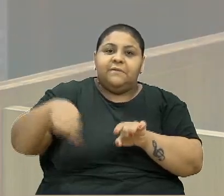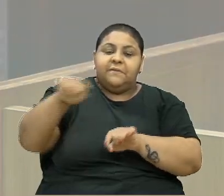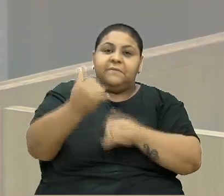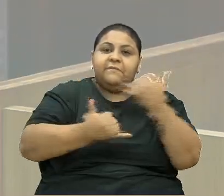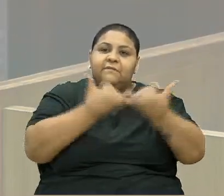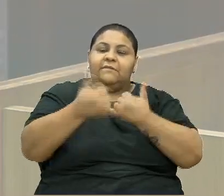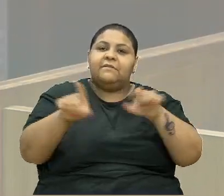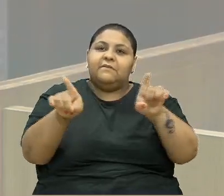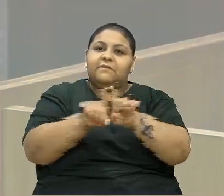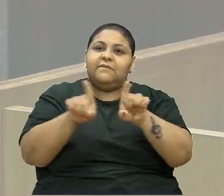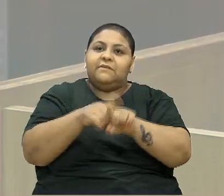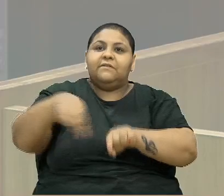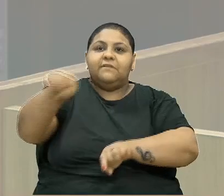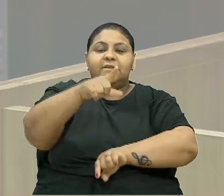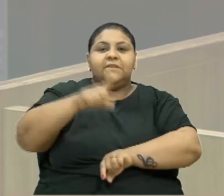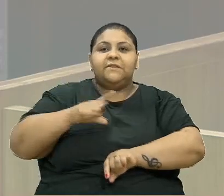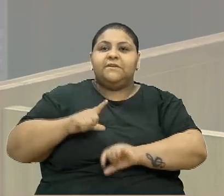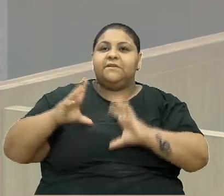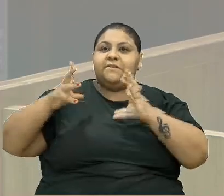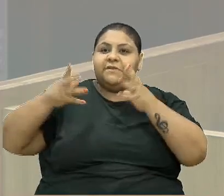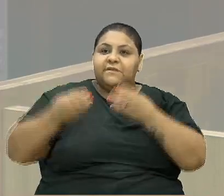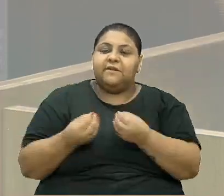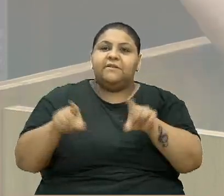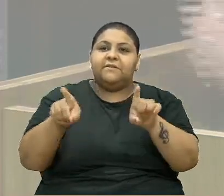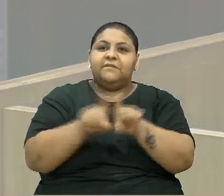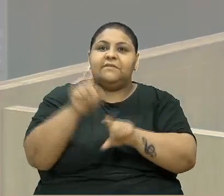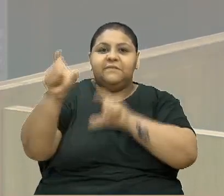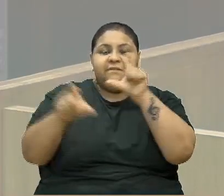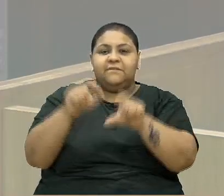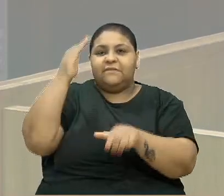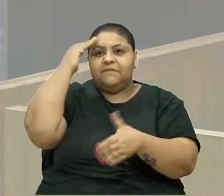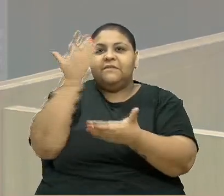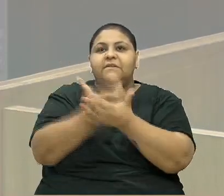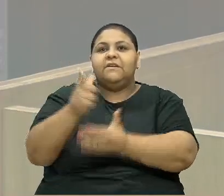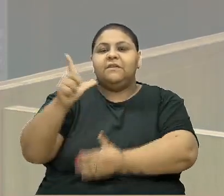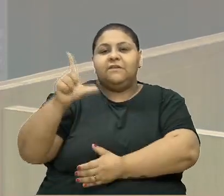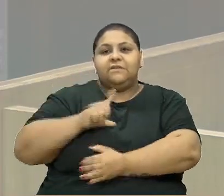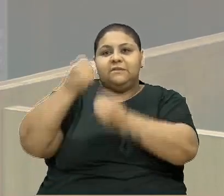brincando. Mas a gente tem tudo print e essas pessoas com certeza vão ter que se